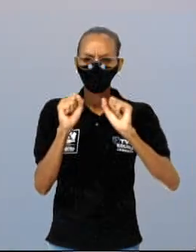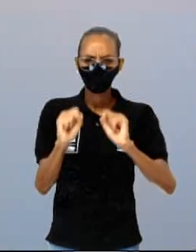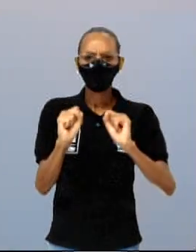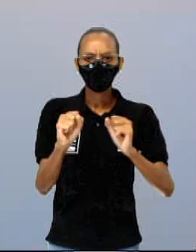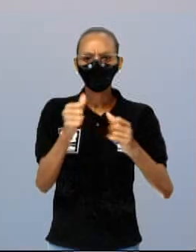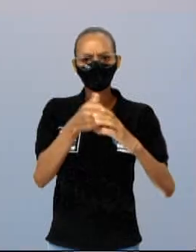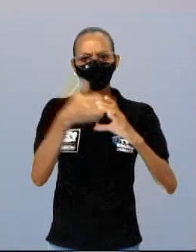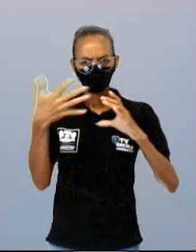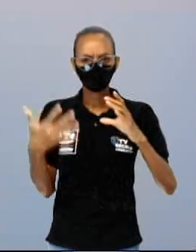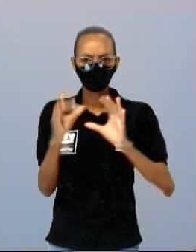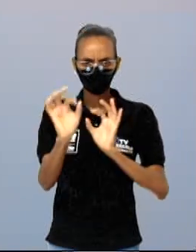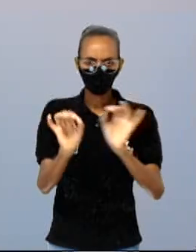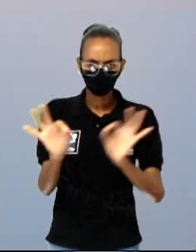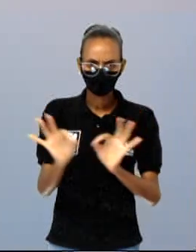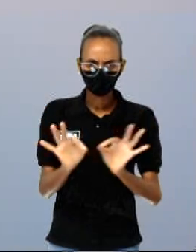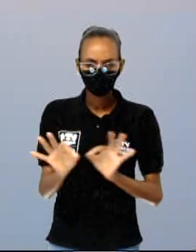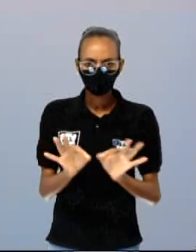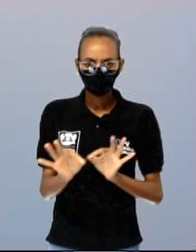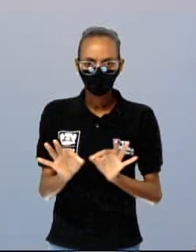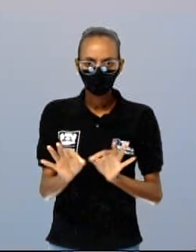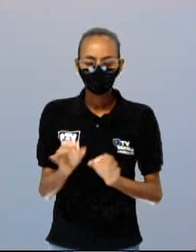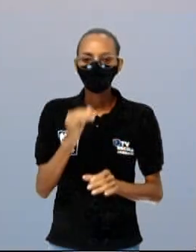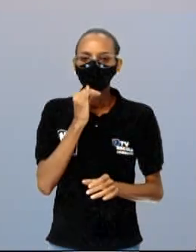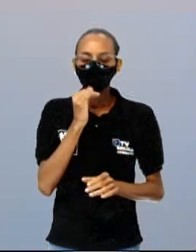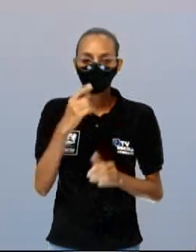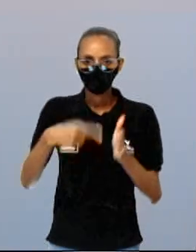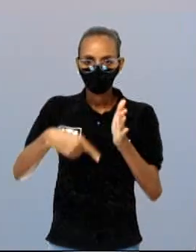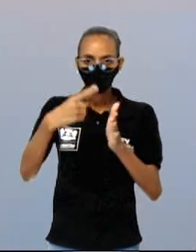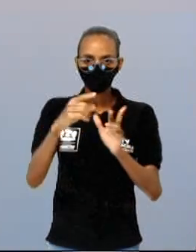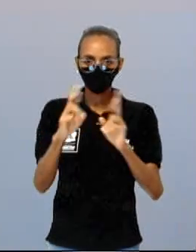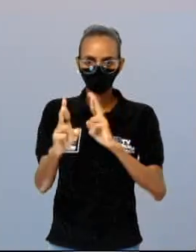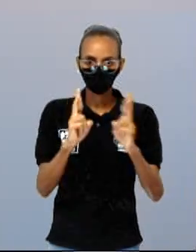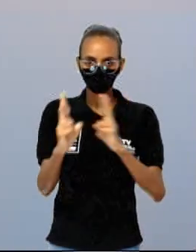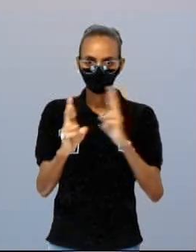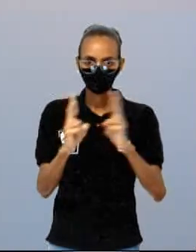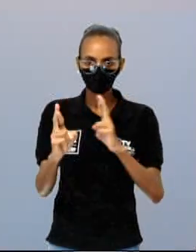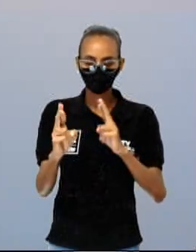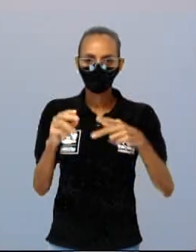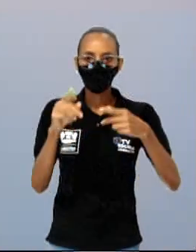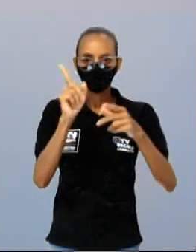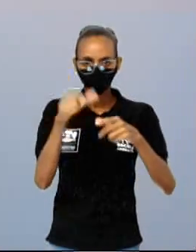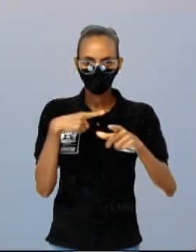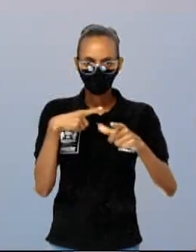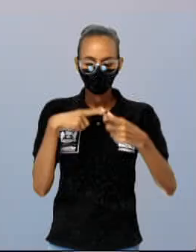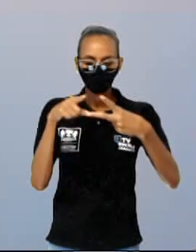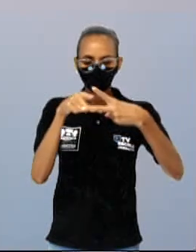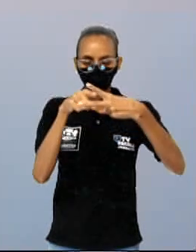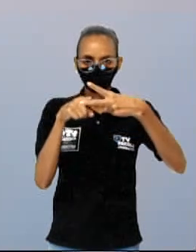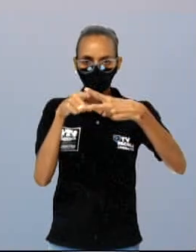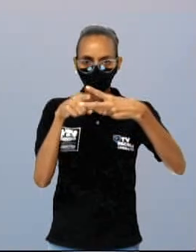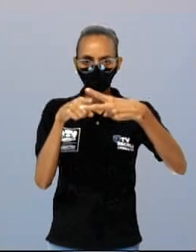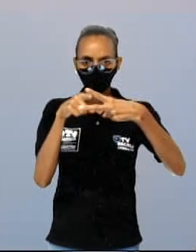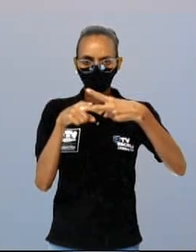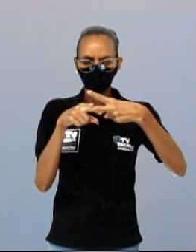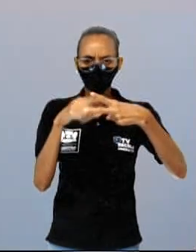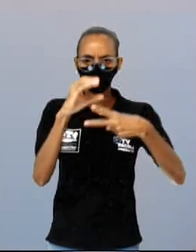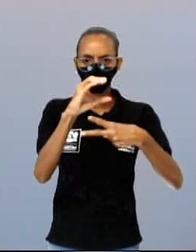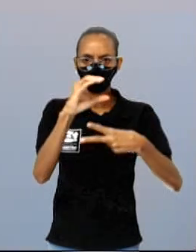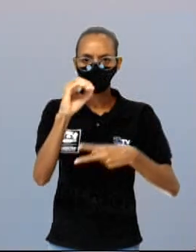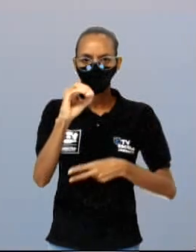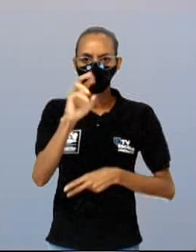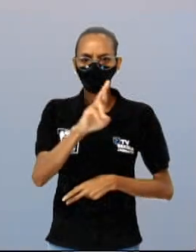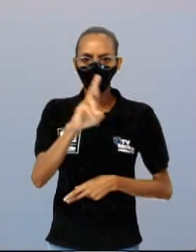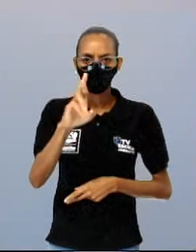aqueles ângulos. Na primeira relação, nós classificamos os ângulos correspondentes. Por que receberam esse